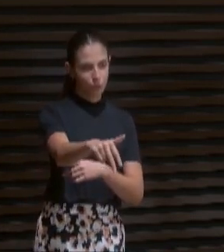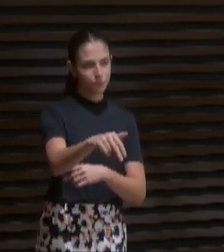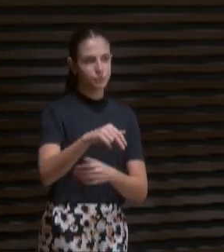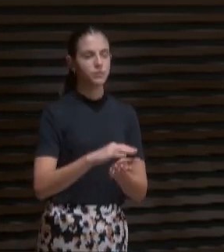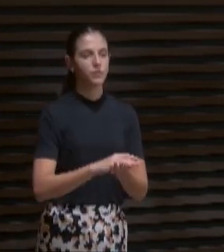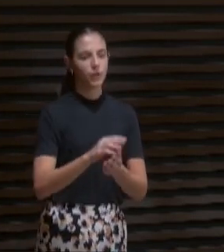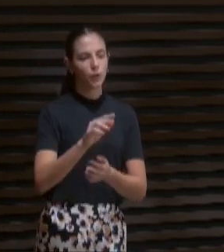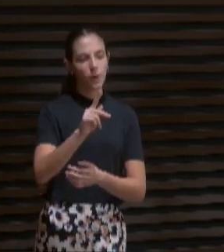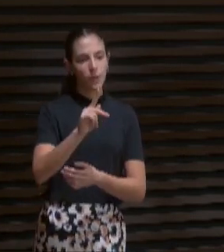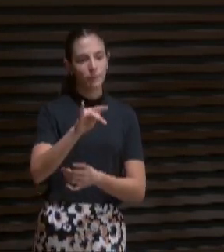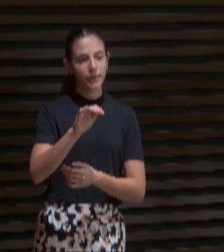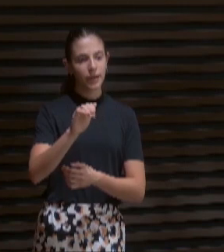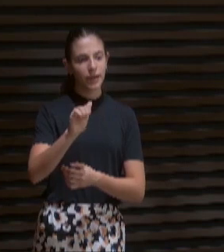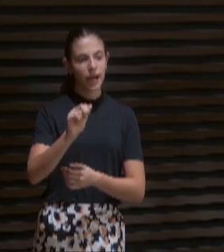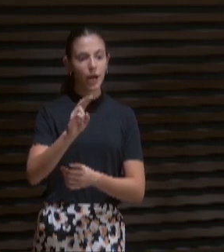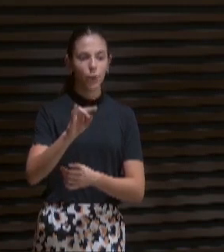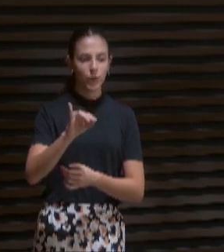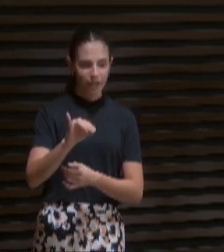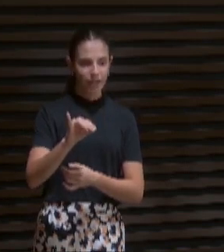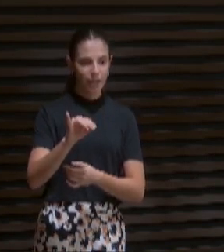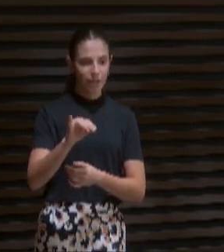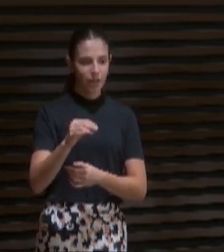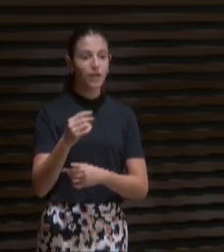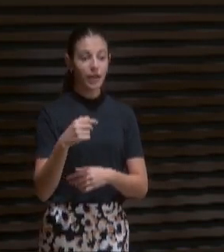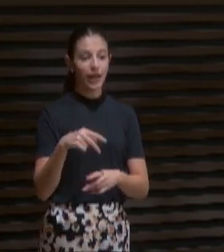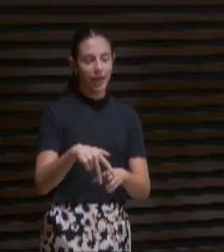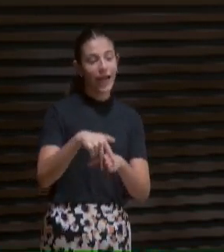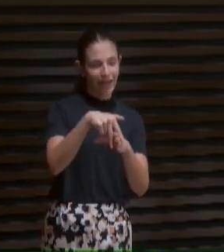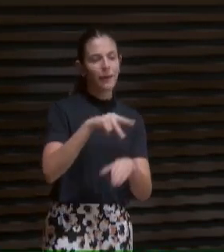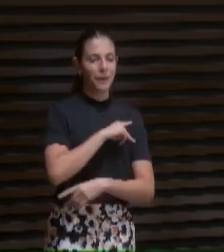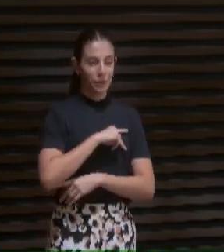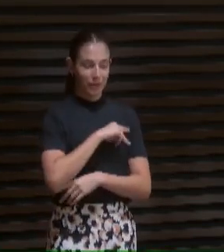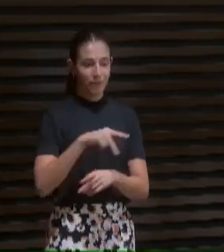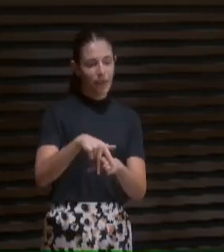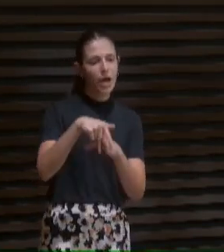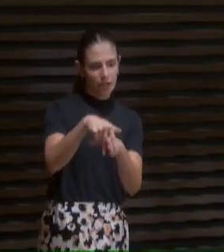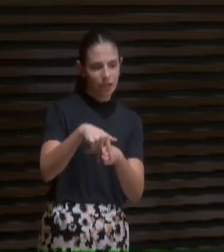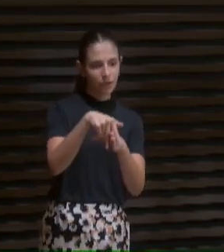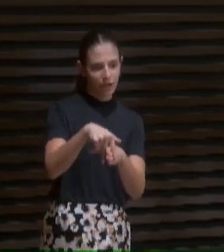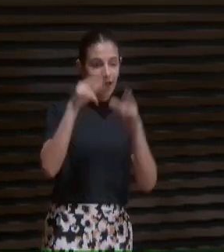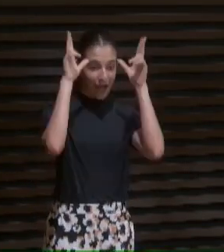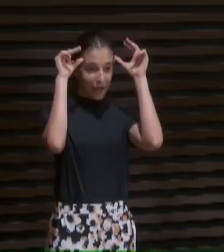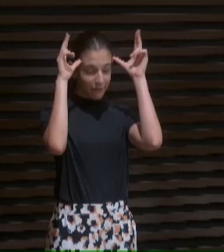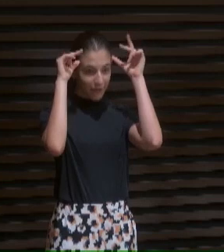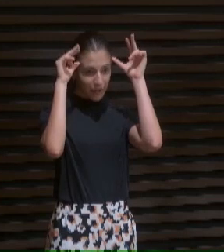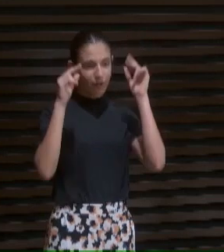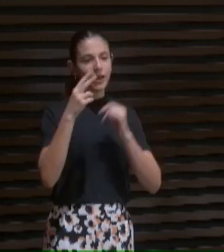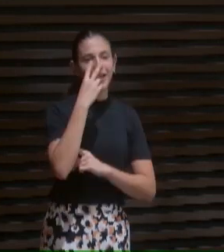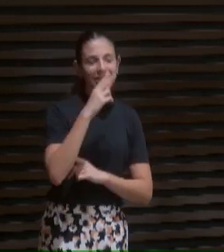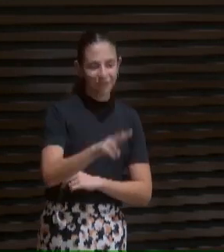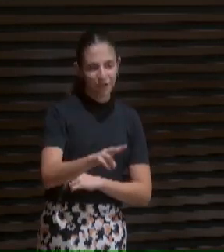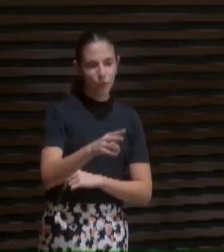Piauí, a cavalo, sozinho. E de repente ele viu veadinho, não é viadinho,